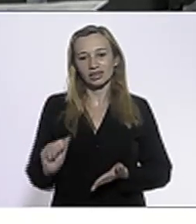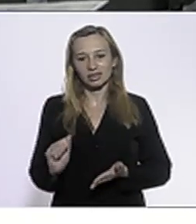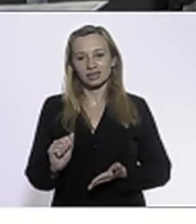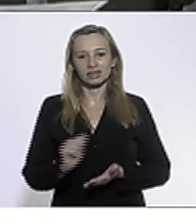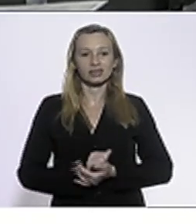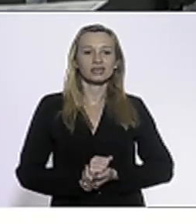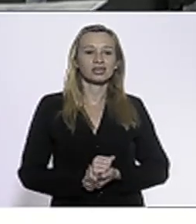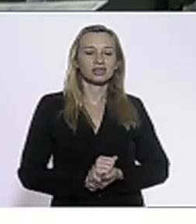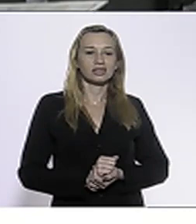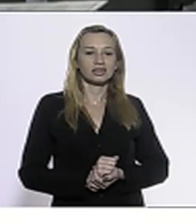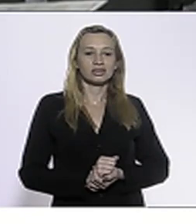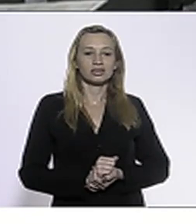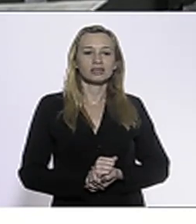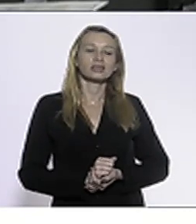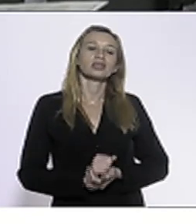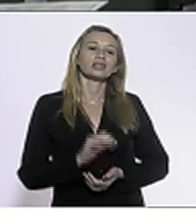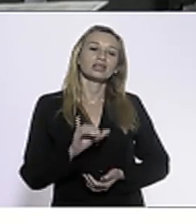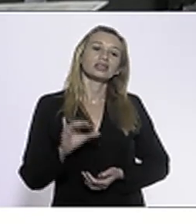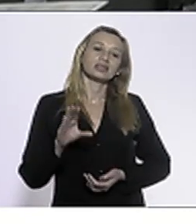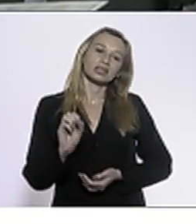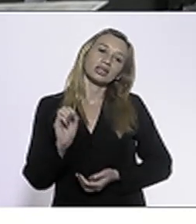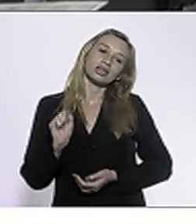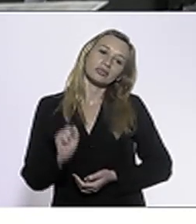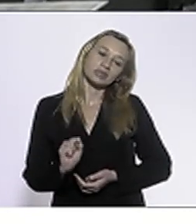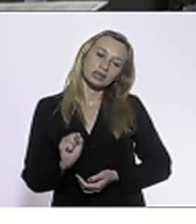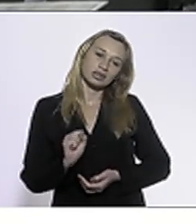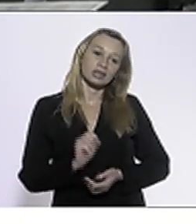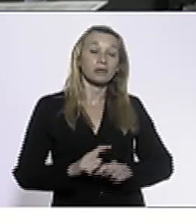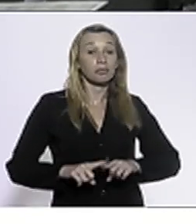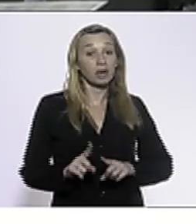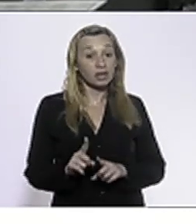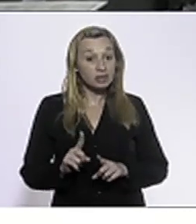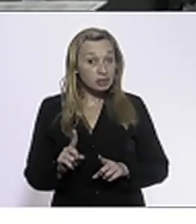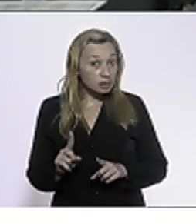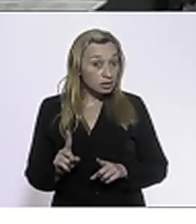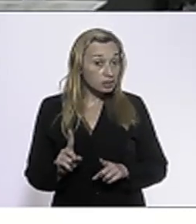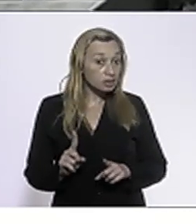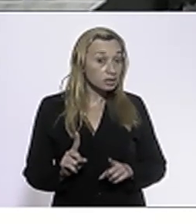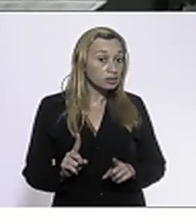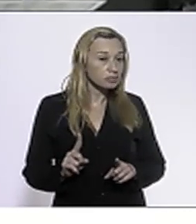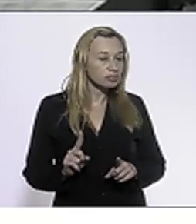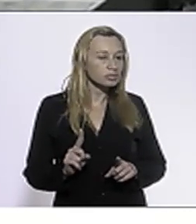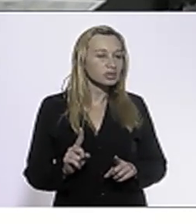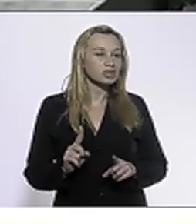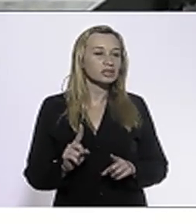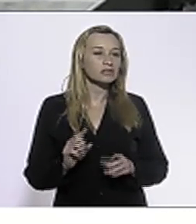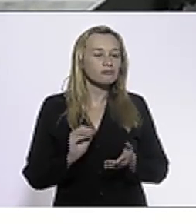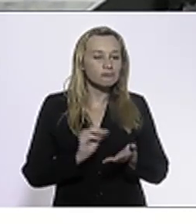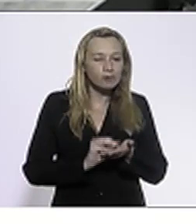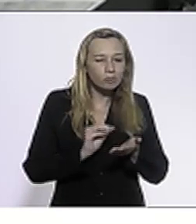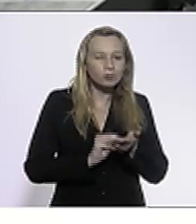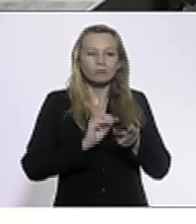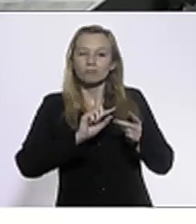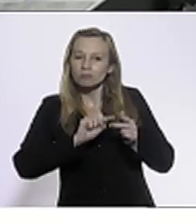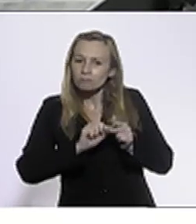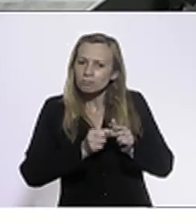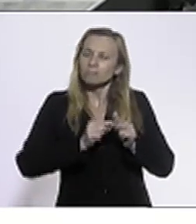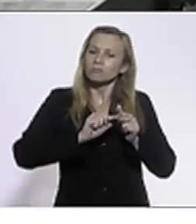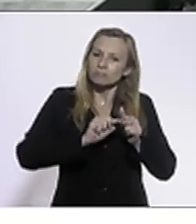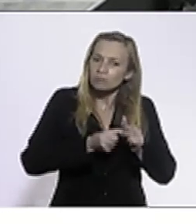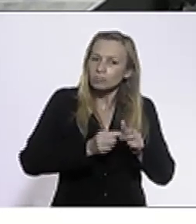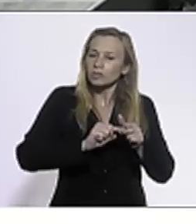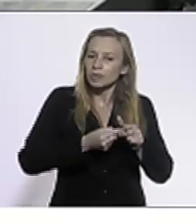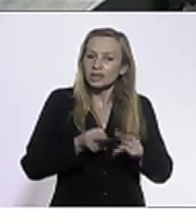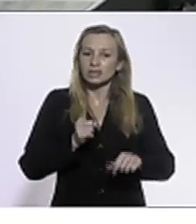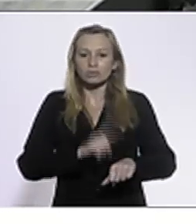da lei do ICMS, mas ainda não está maduro o suficiente para ser trazido